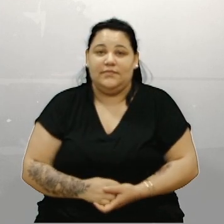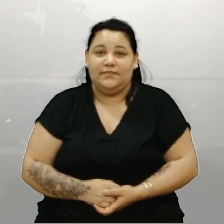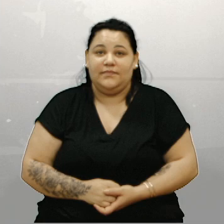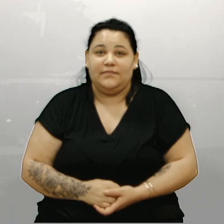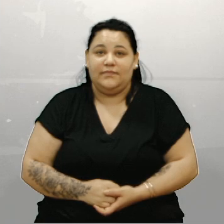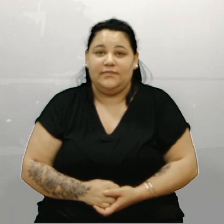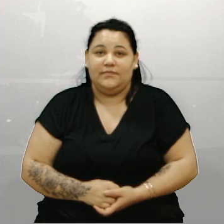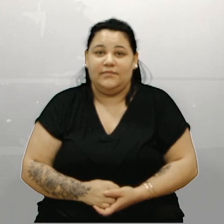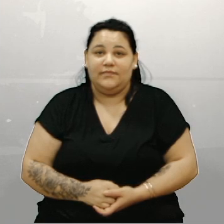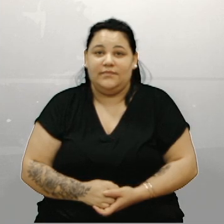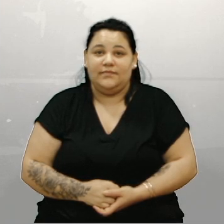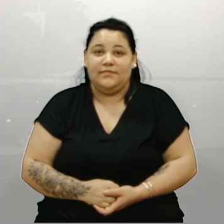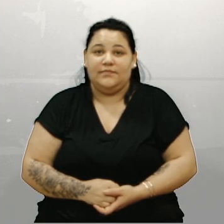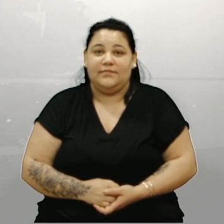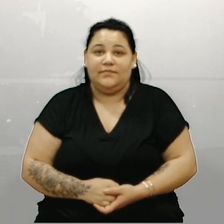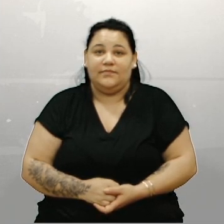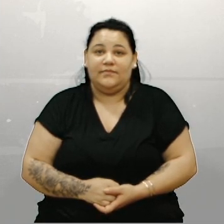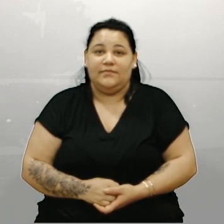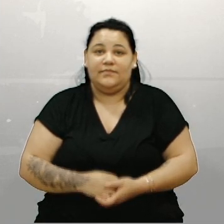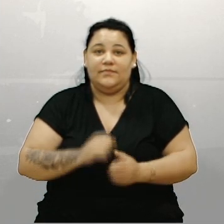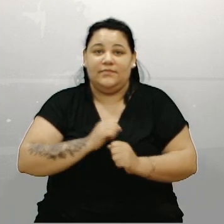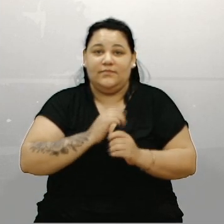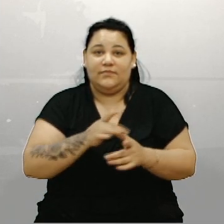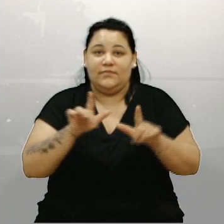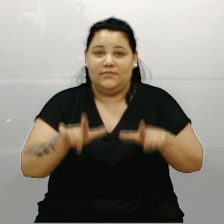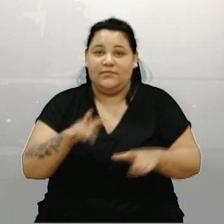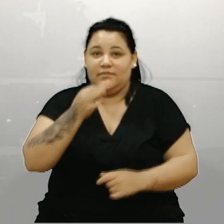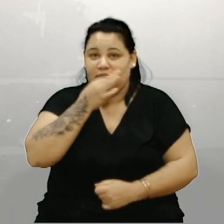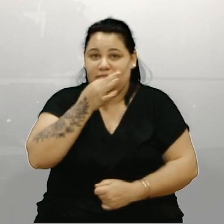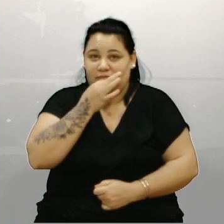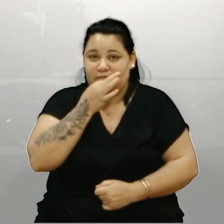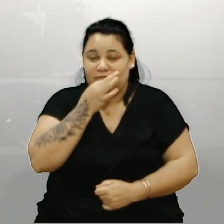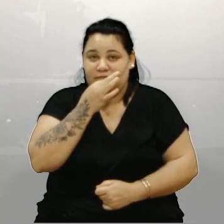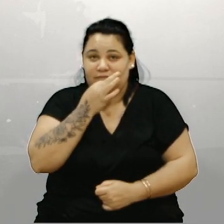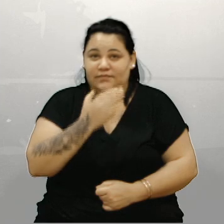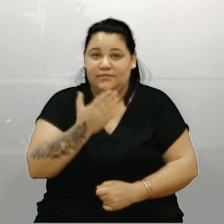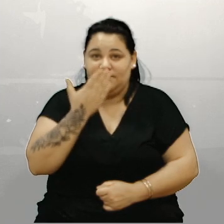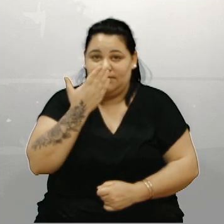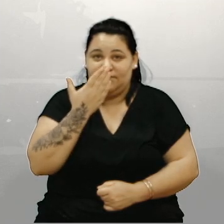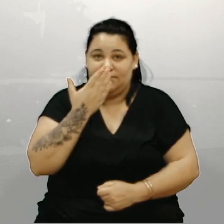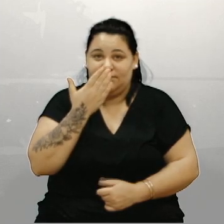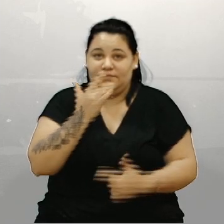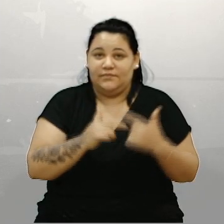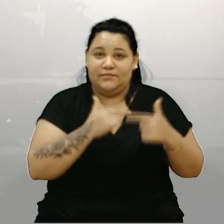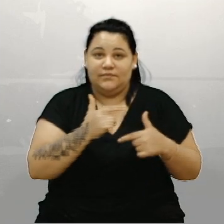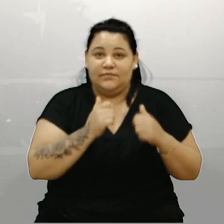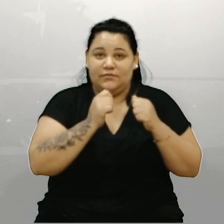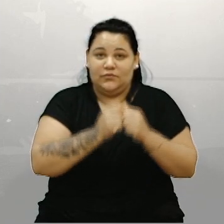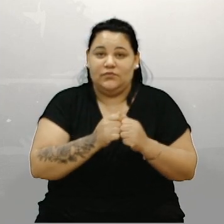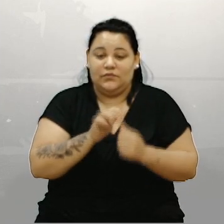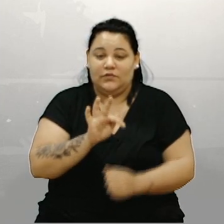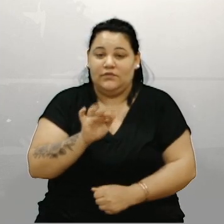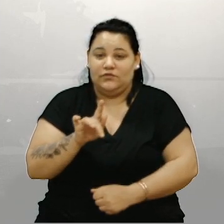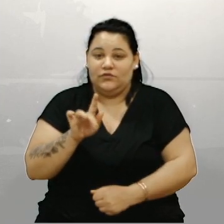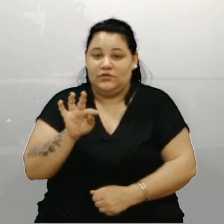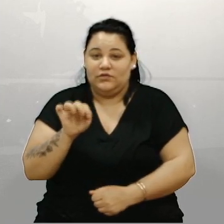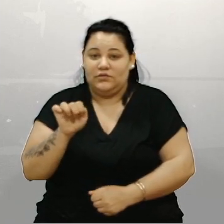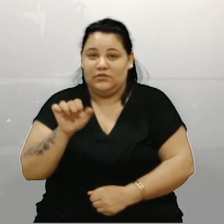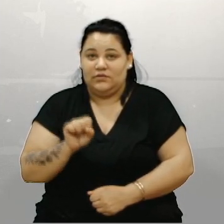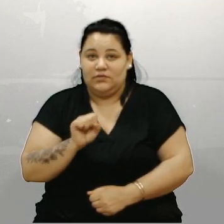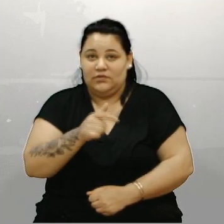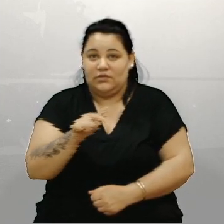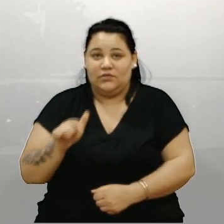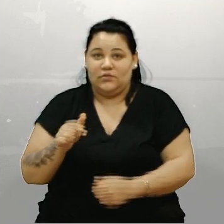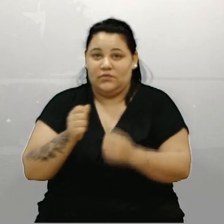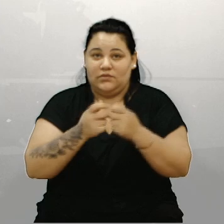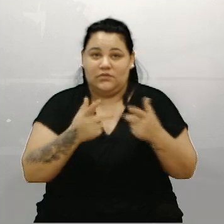Iniciativas locais. Então, em Caxias do Sul, a Frente Parlamentar vai atuar em conjunto com a FGTAS e outras